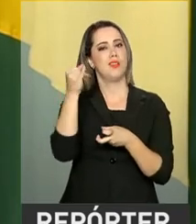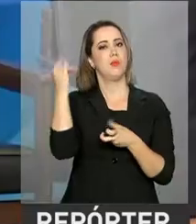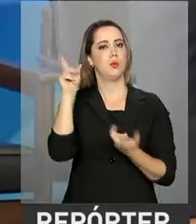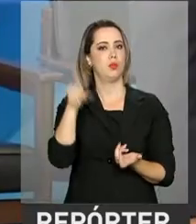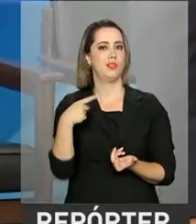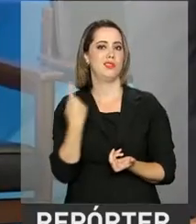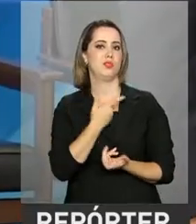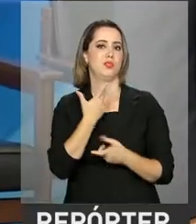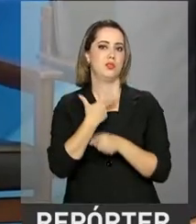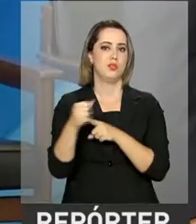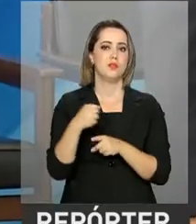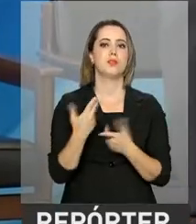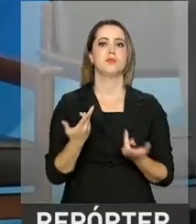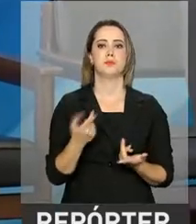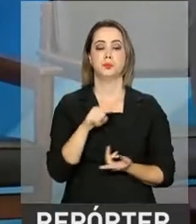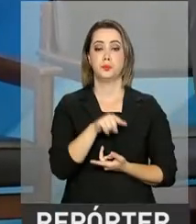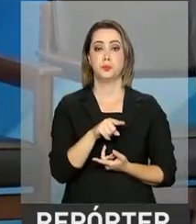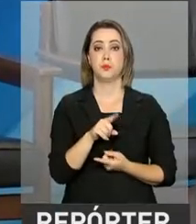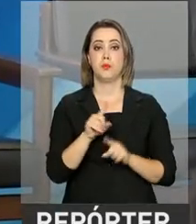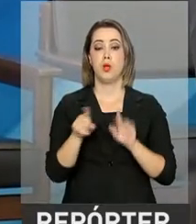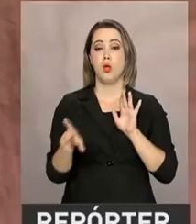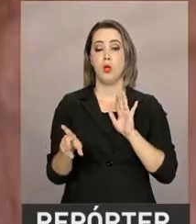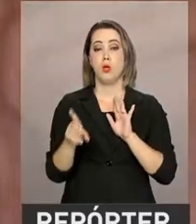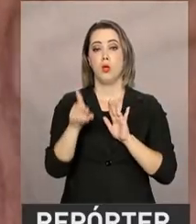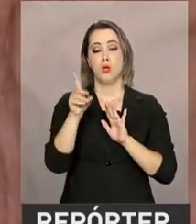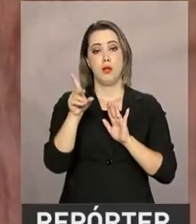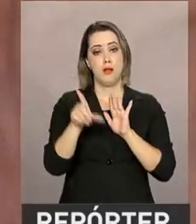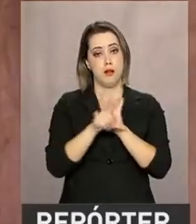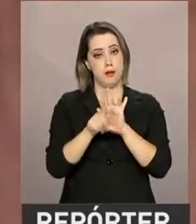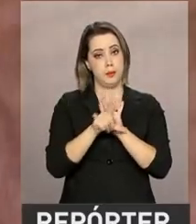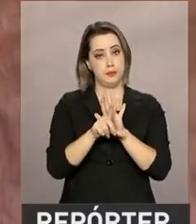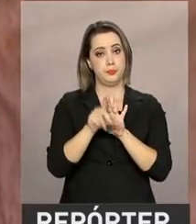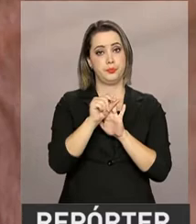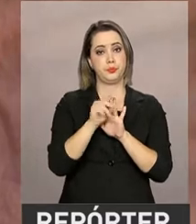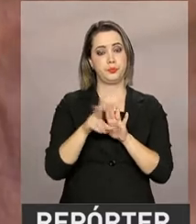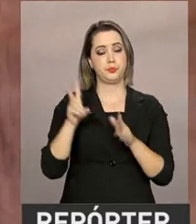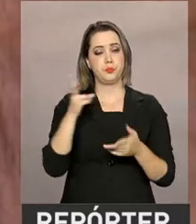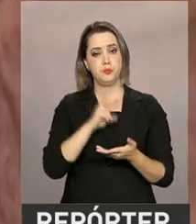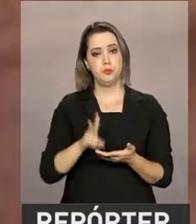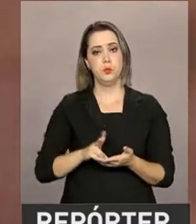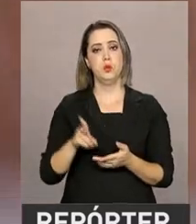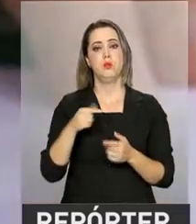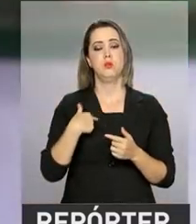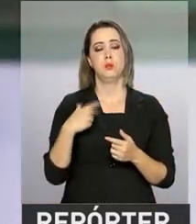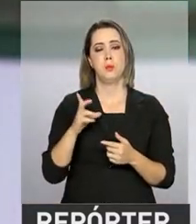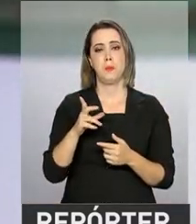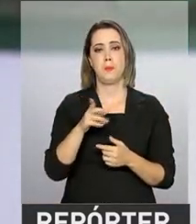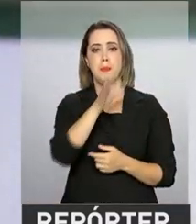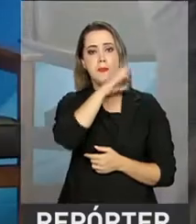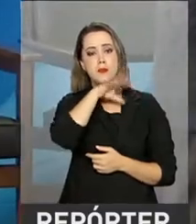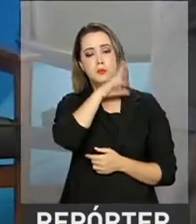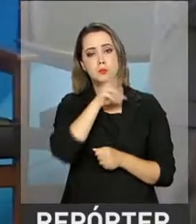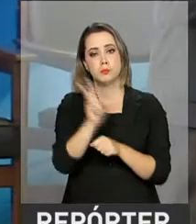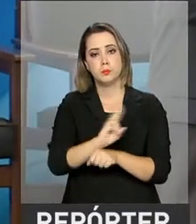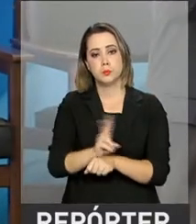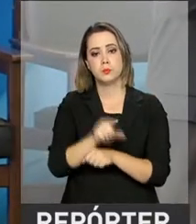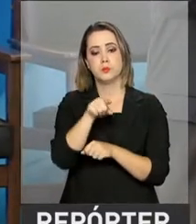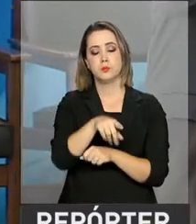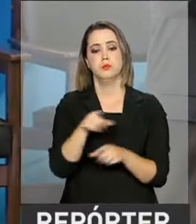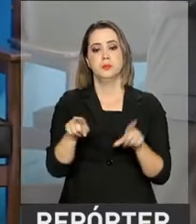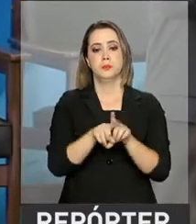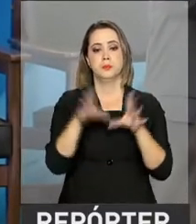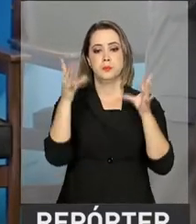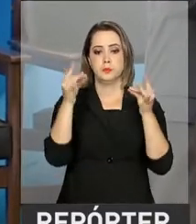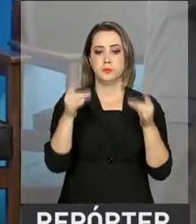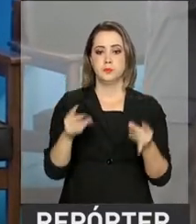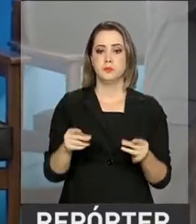batalha quanto ao decreto visão do regulamento de inspeção industrial e sanitária de produtos de origem animal e michel temer destacou